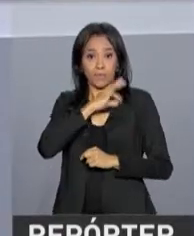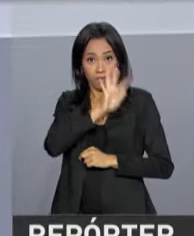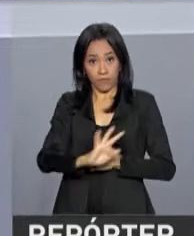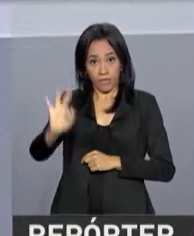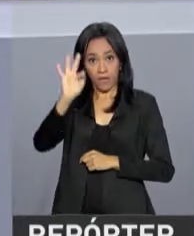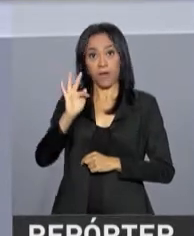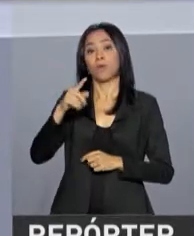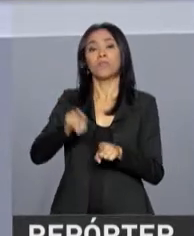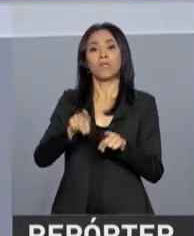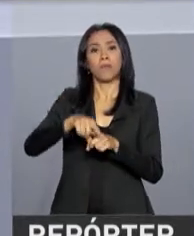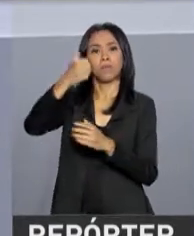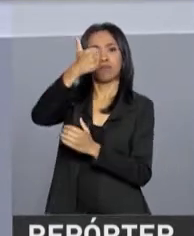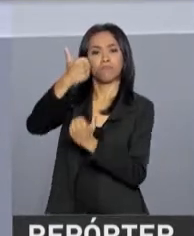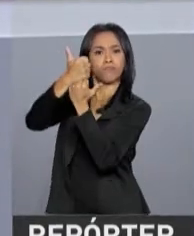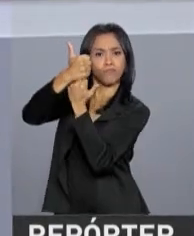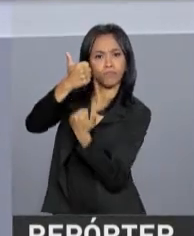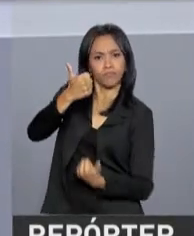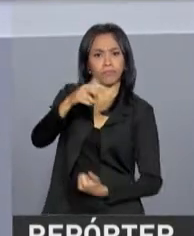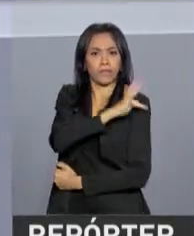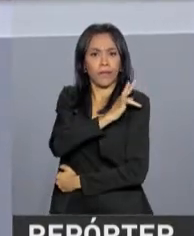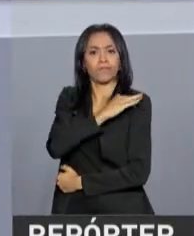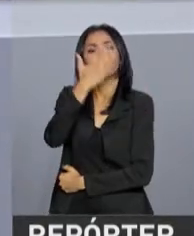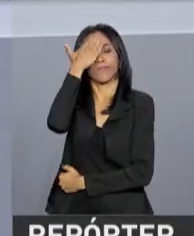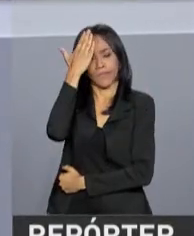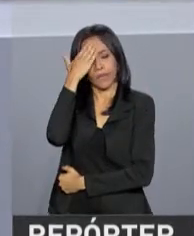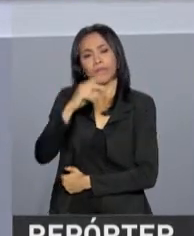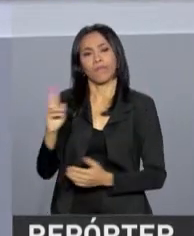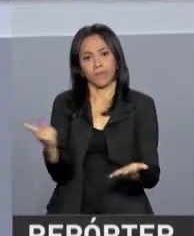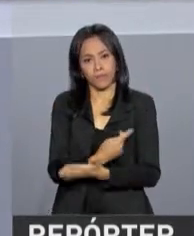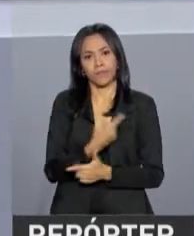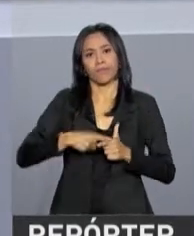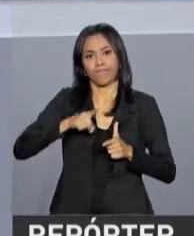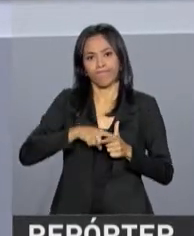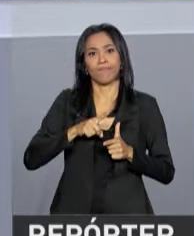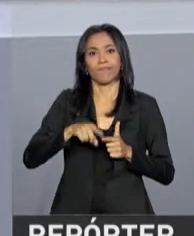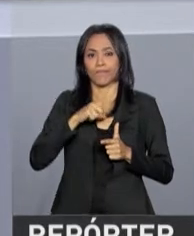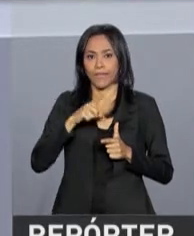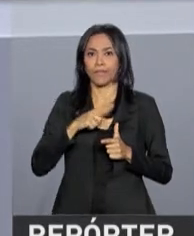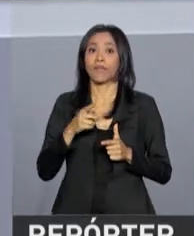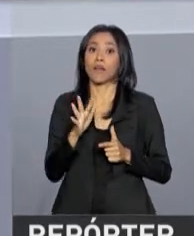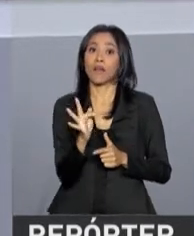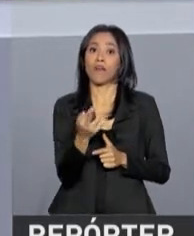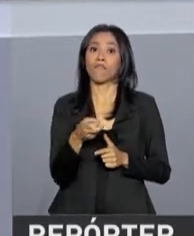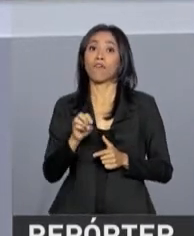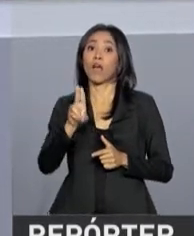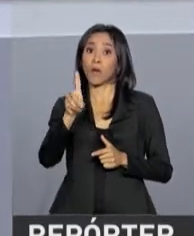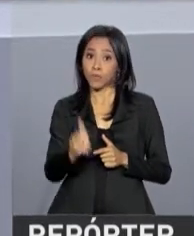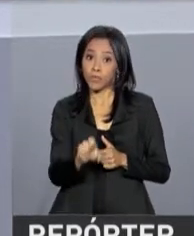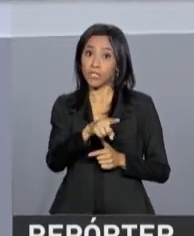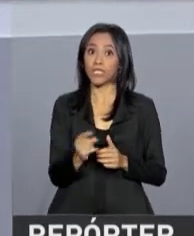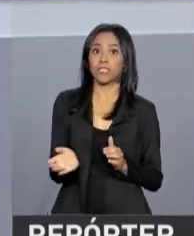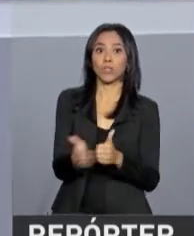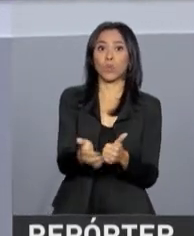da empresa investigada sabiam das fraudes também foram constatadas as ações dos dirigentes dessa indústria de alimentos para acobertar